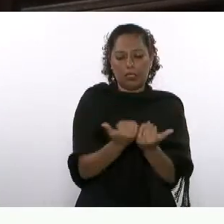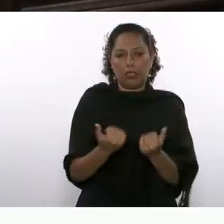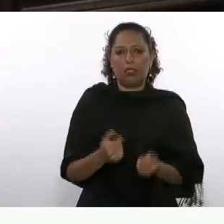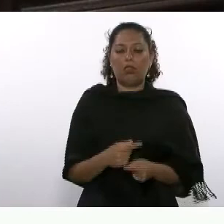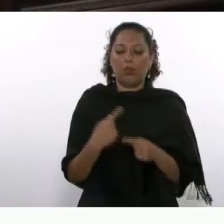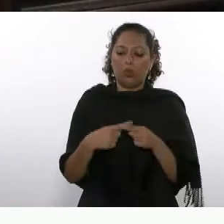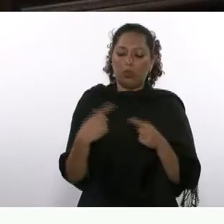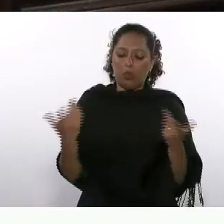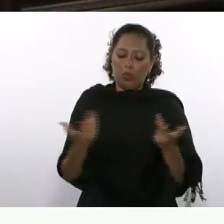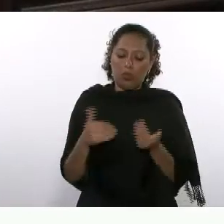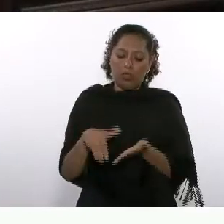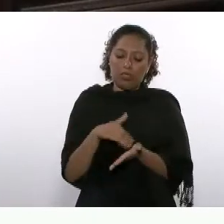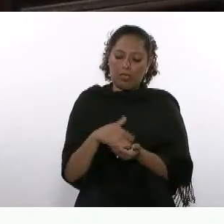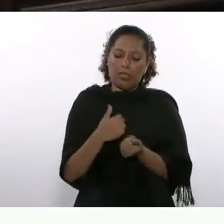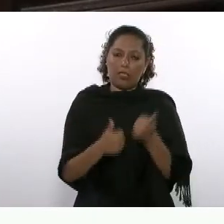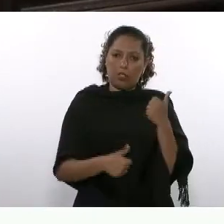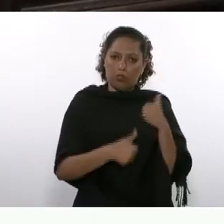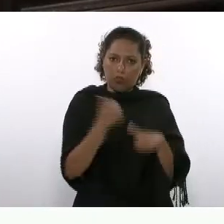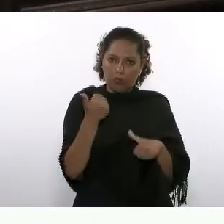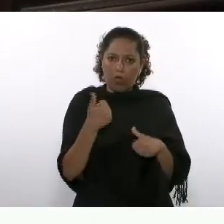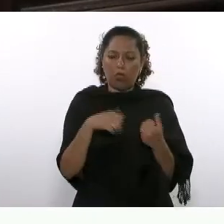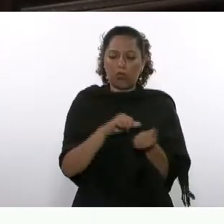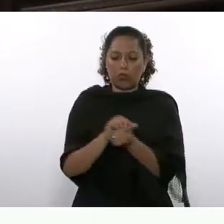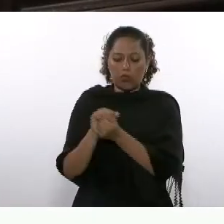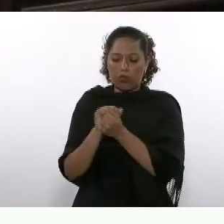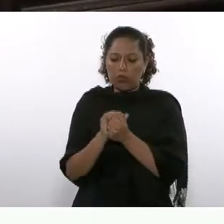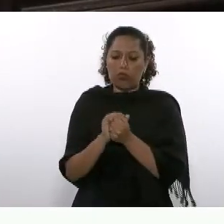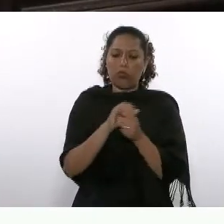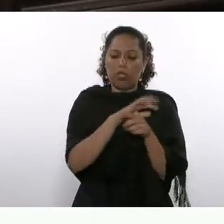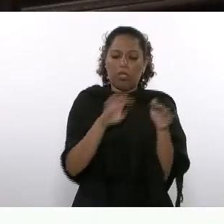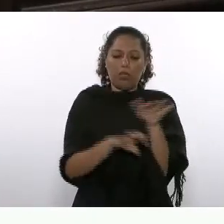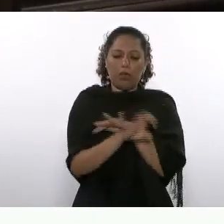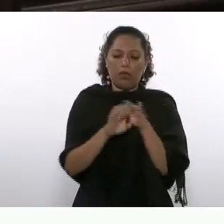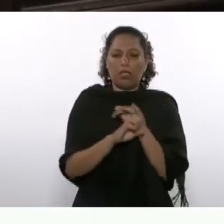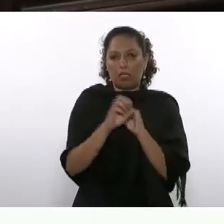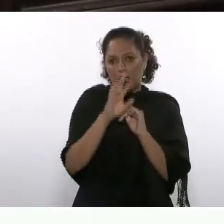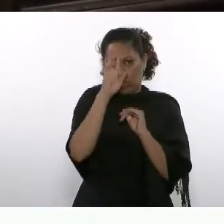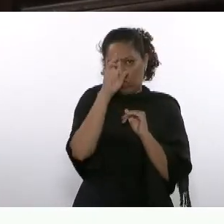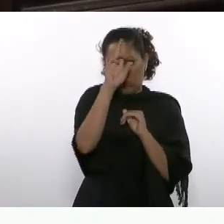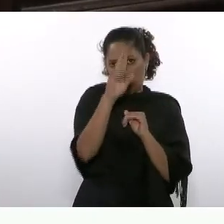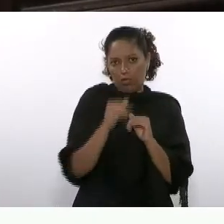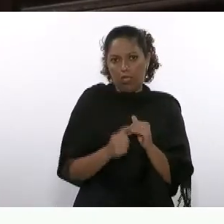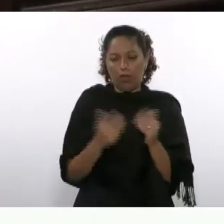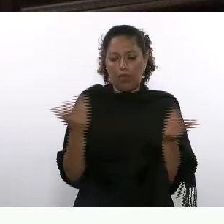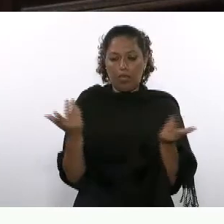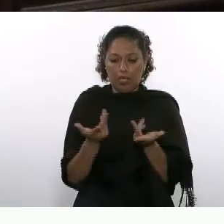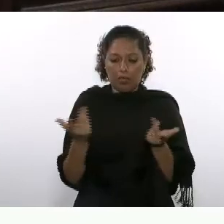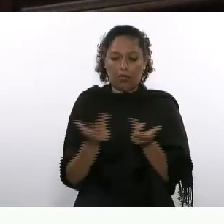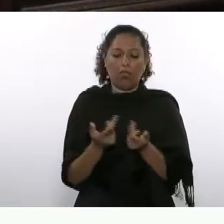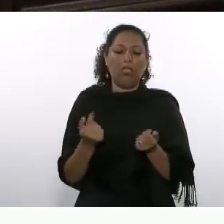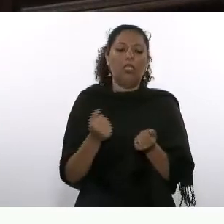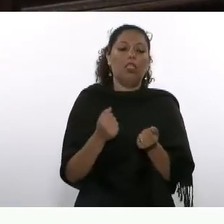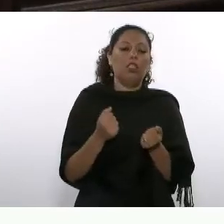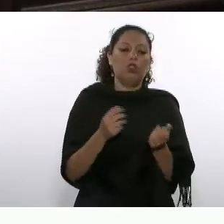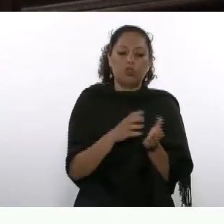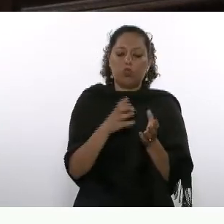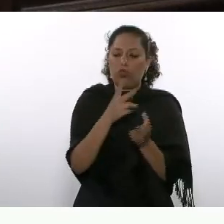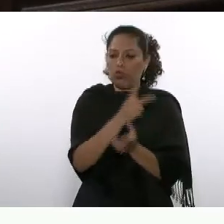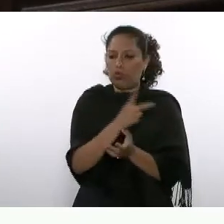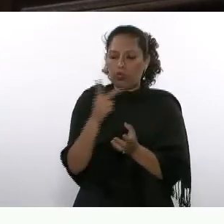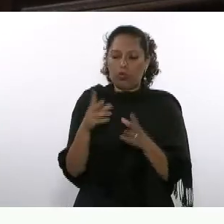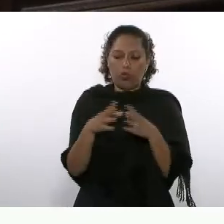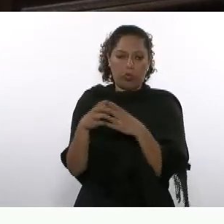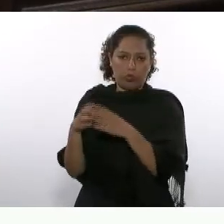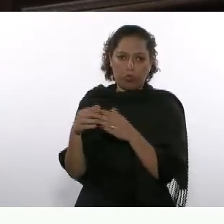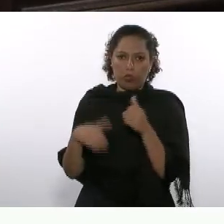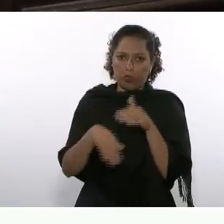de Esporte, junto com a concessionária, que agora não é mais a concessionária, agora é a permissionária, né, que no caso o Flamengo